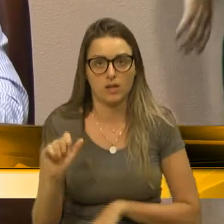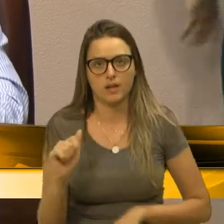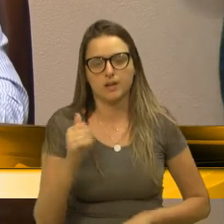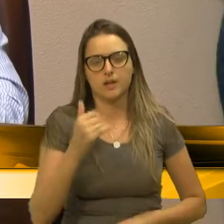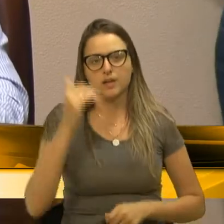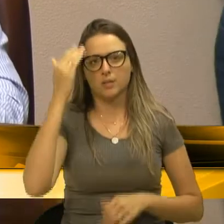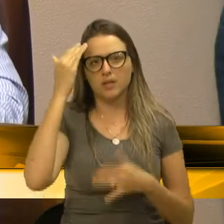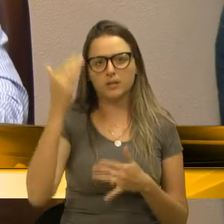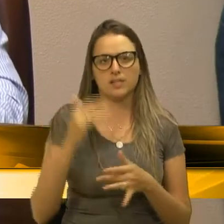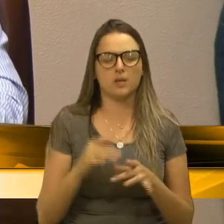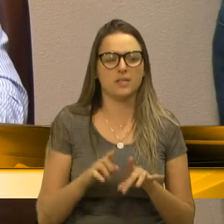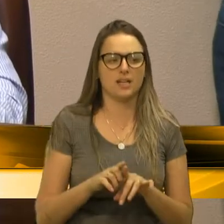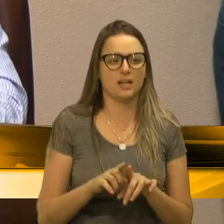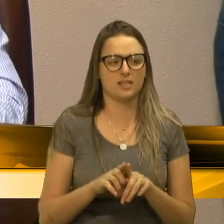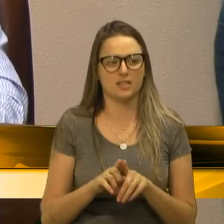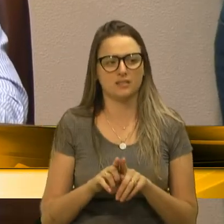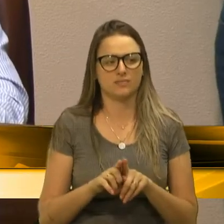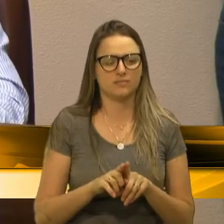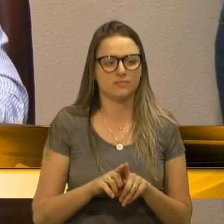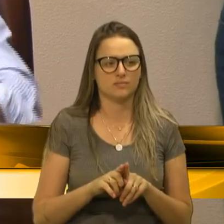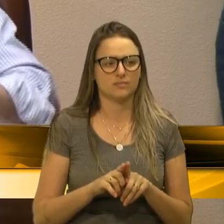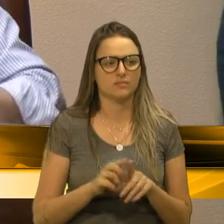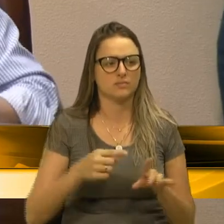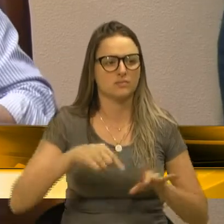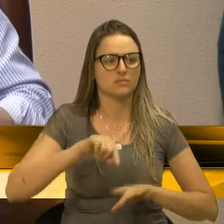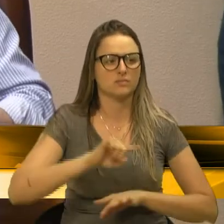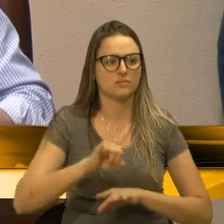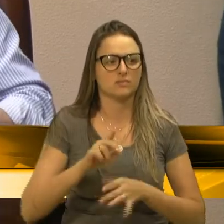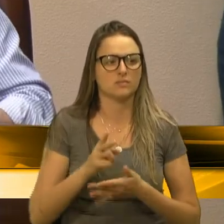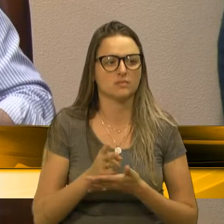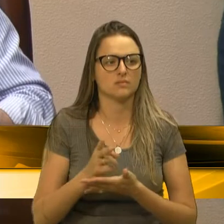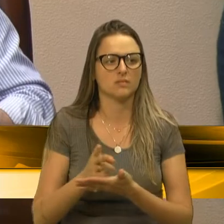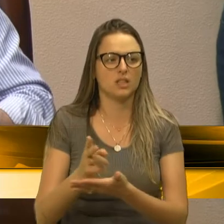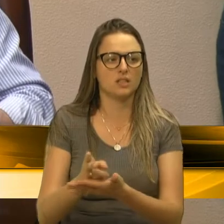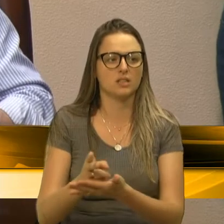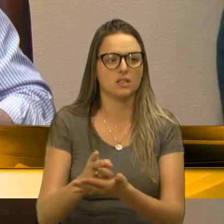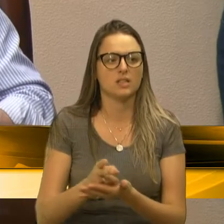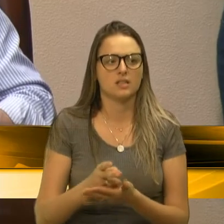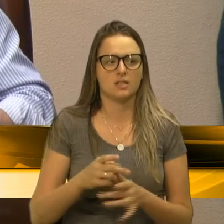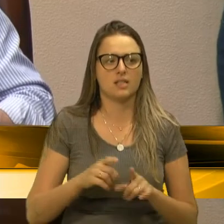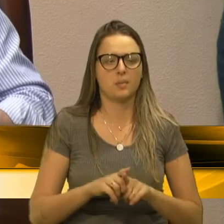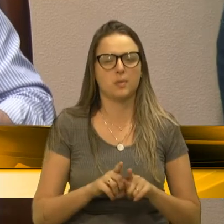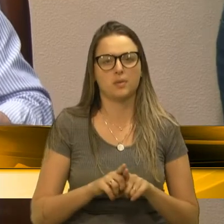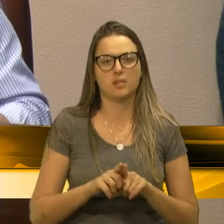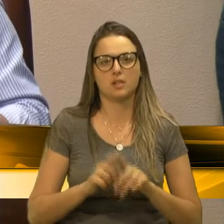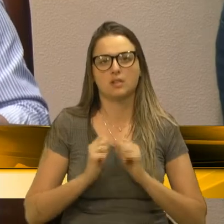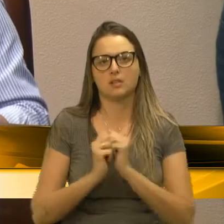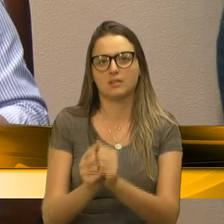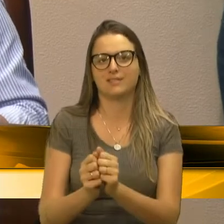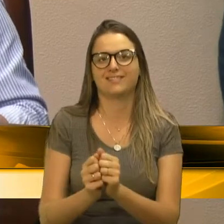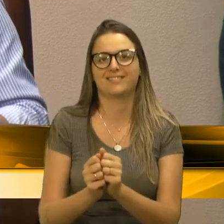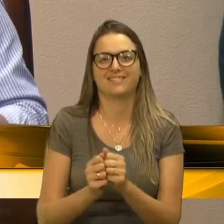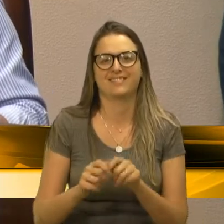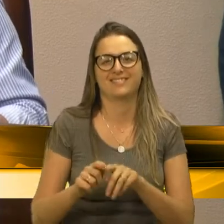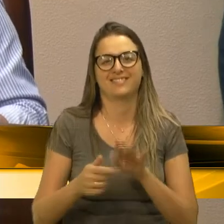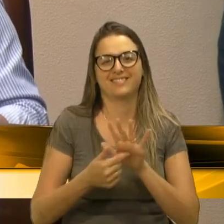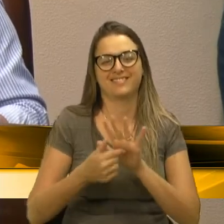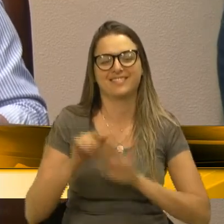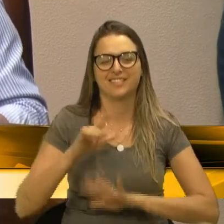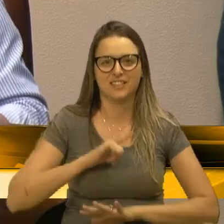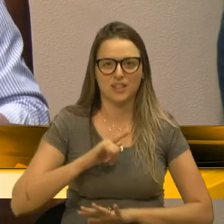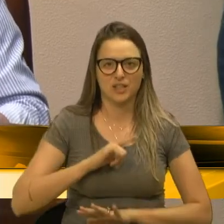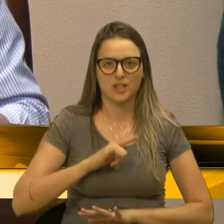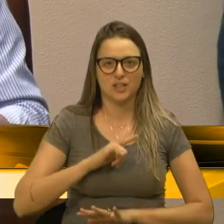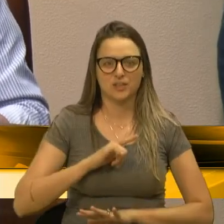em relação. Seguimos falando dos eventos temporários, só que agora vamos falar especificamente de dois eventos que fazem parte da denúncia em si. O evento